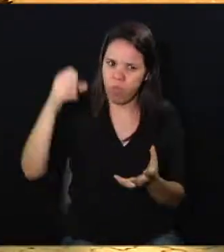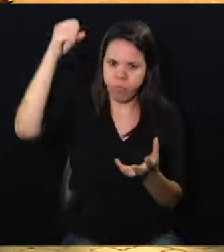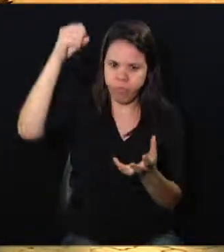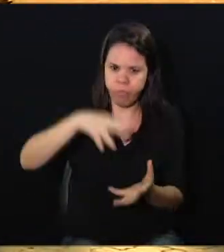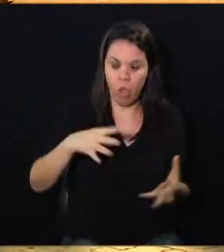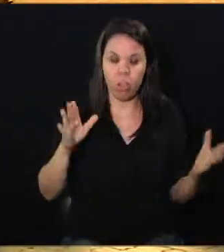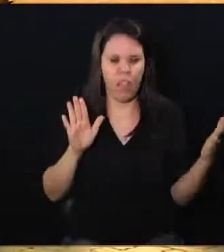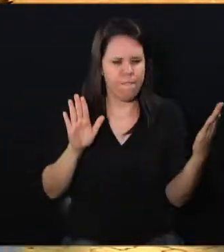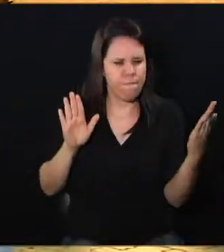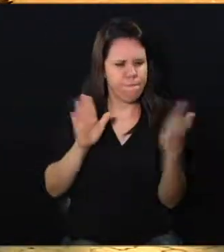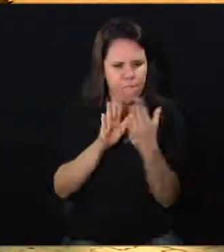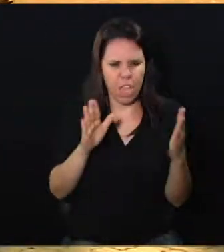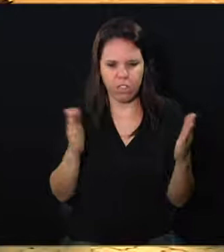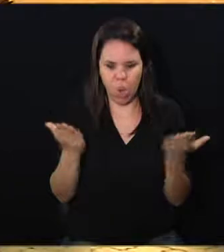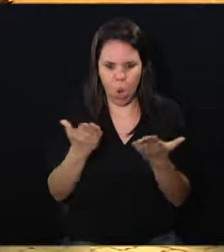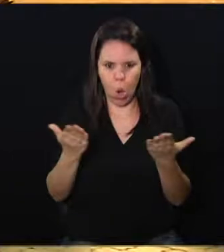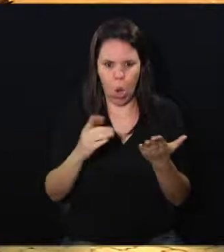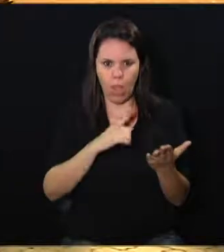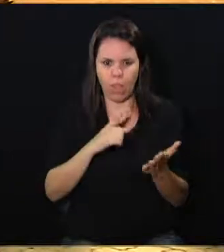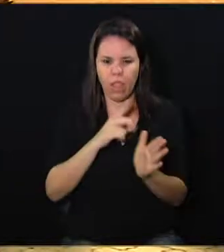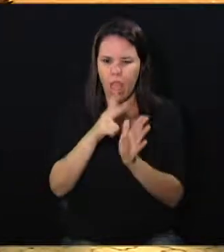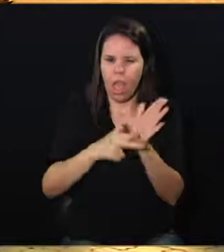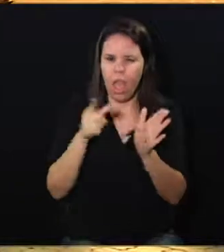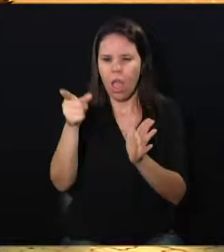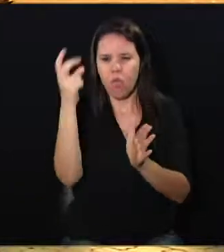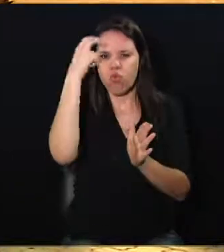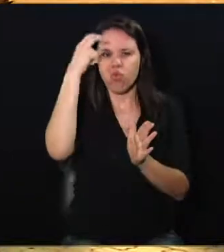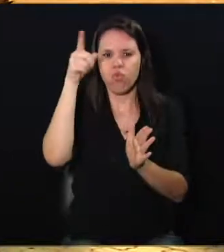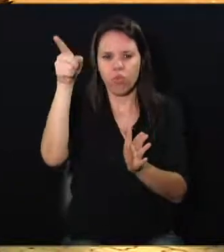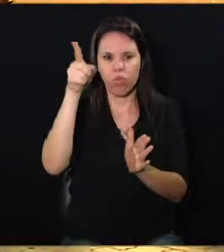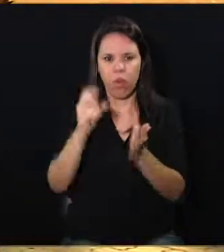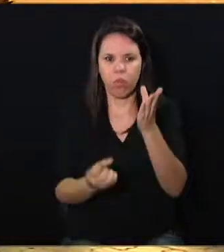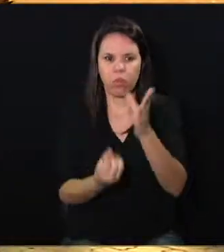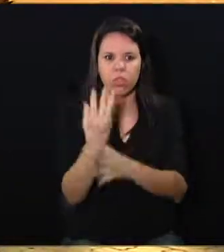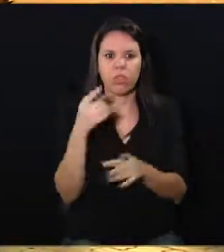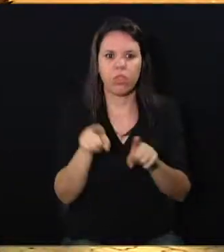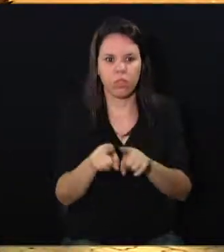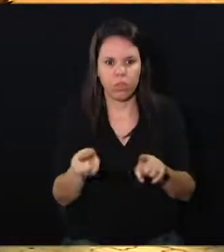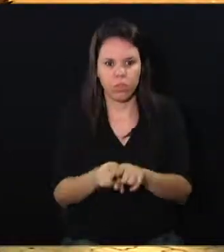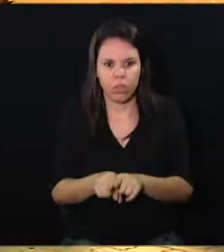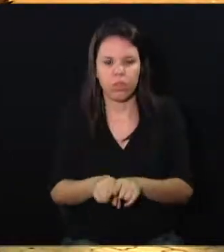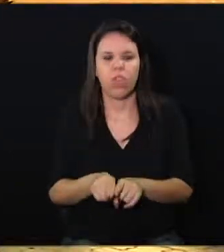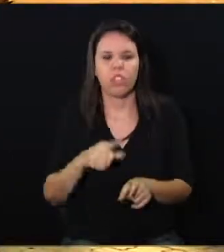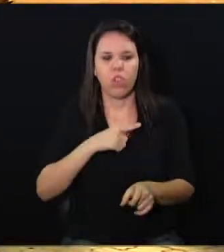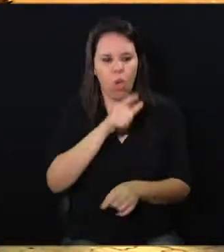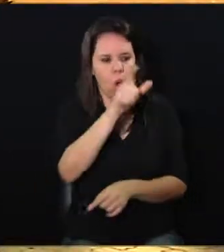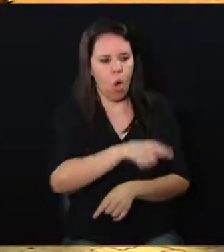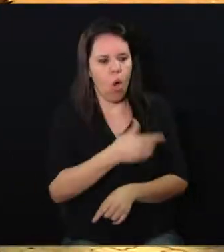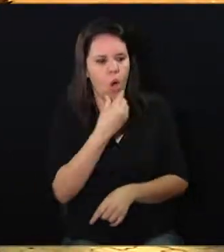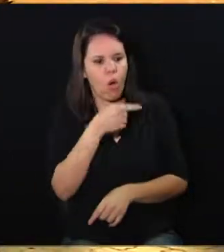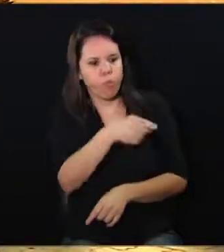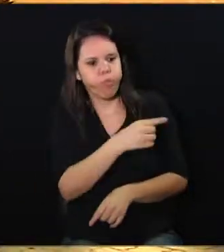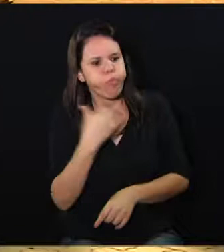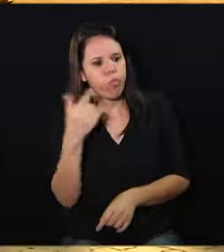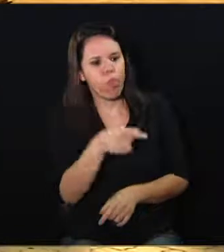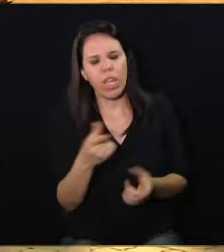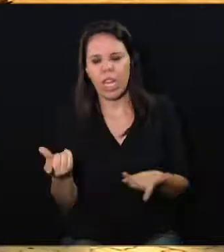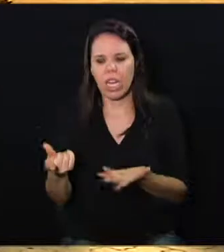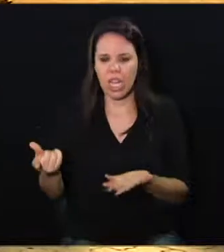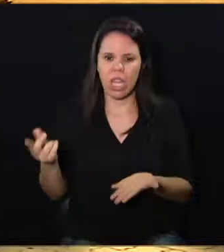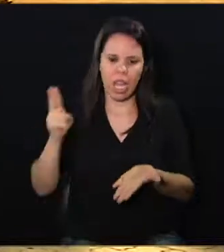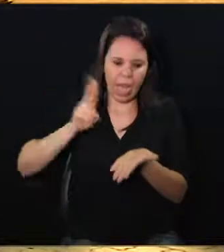da Estação Cultura, onde hoje é a Estação Cultura, vitimou Aldo Chiorato, que era um escoteiro que trazia cartas